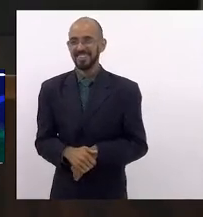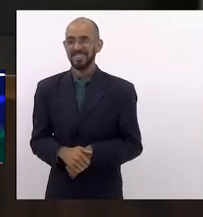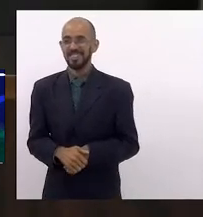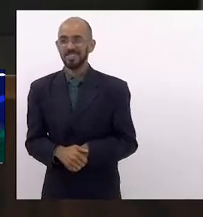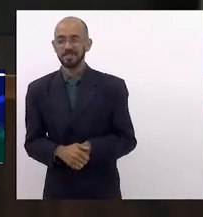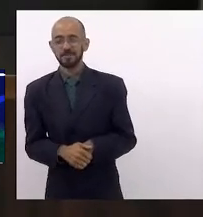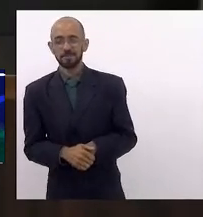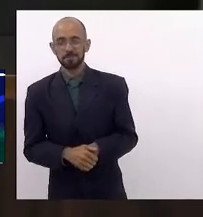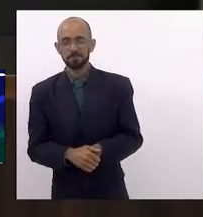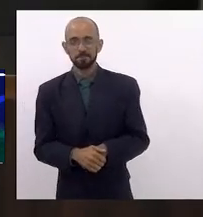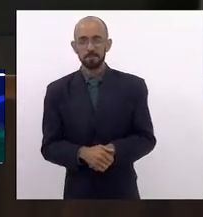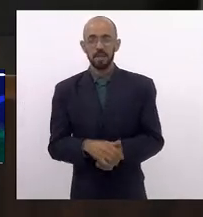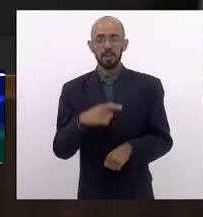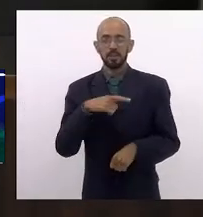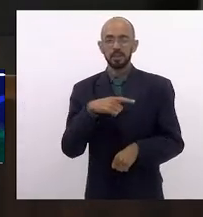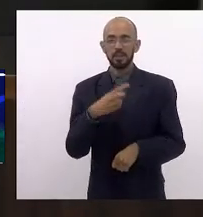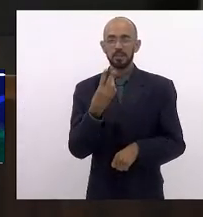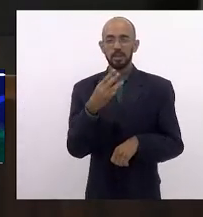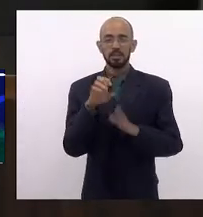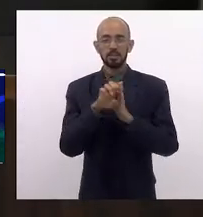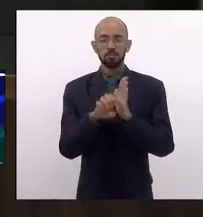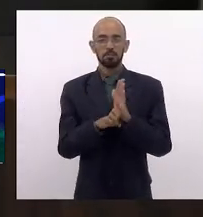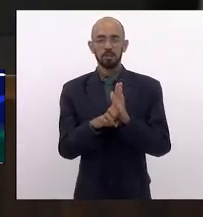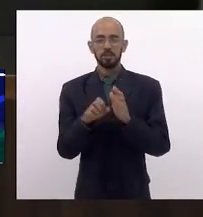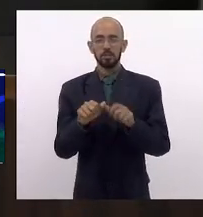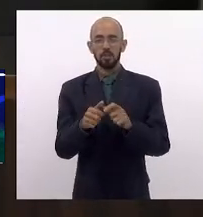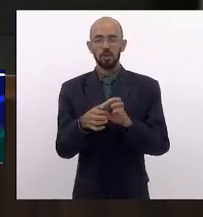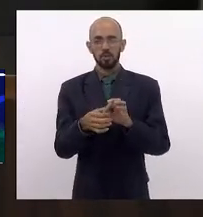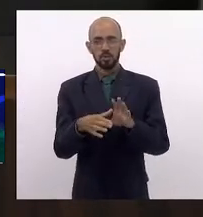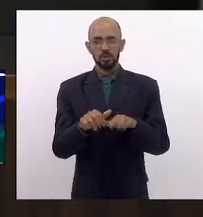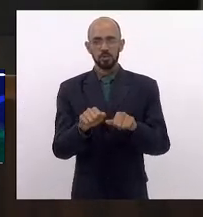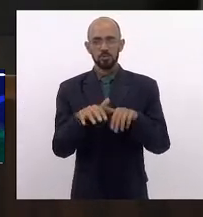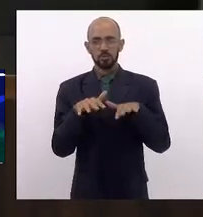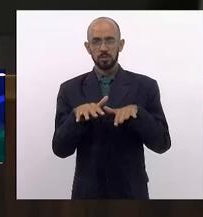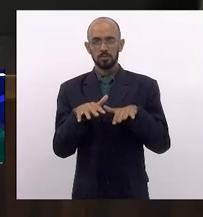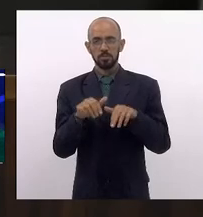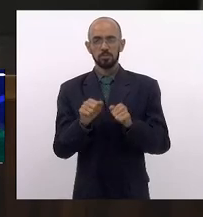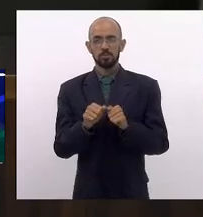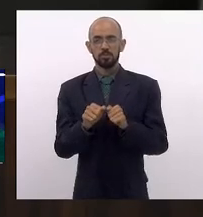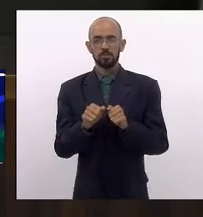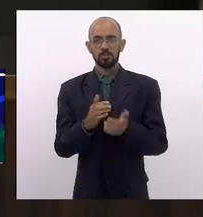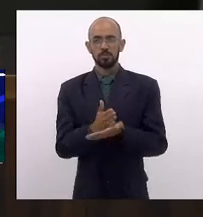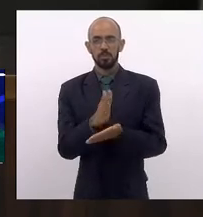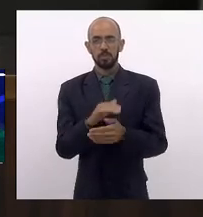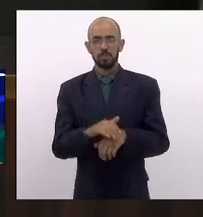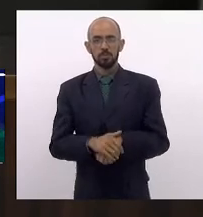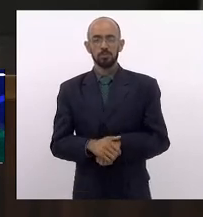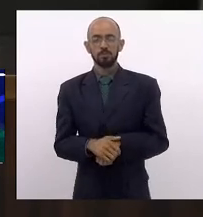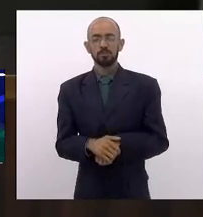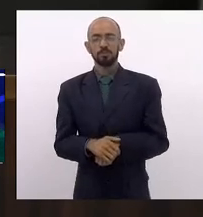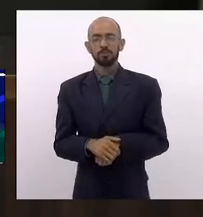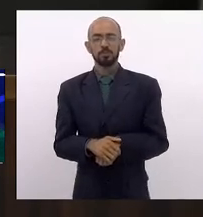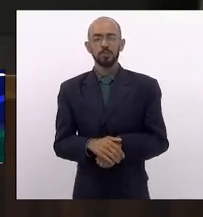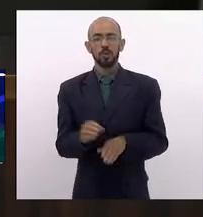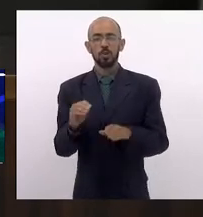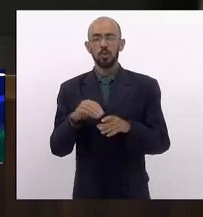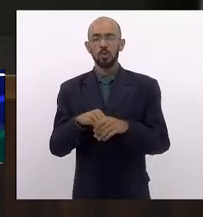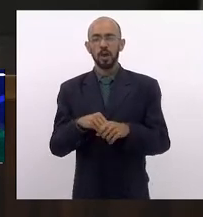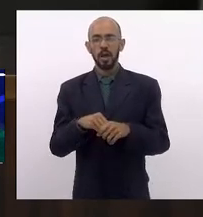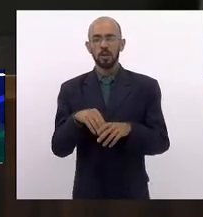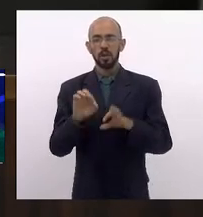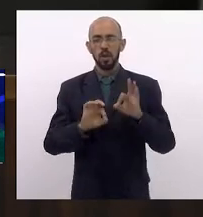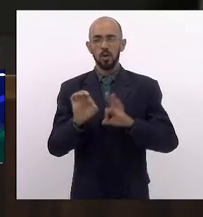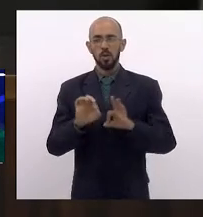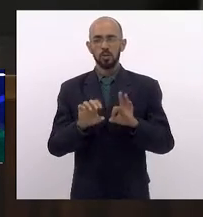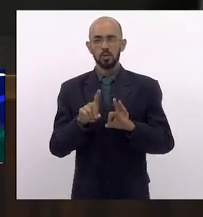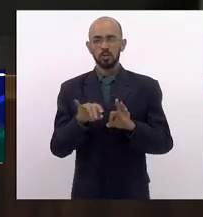o projeto recebeu três e meia deve ter aula amanhã para atualização do plenário se você quer provas estão aprovados e poluídos na hora do dia de acordo falar